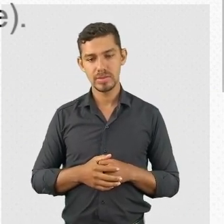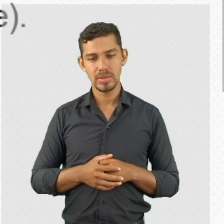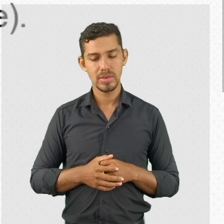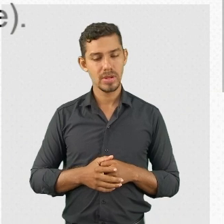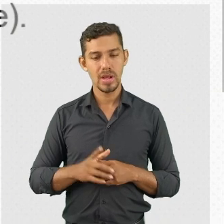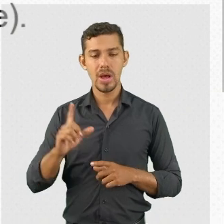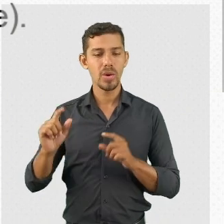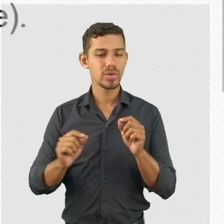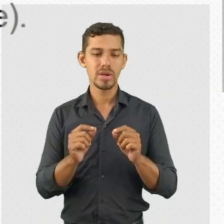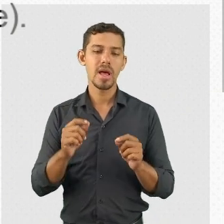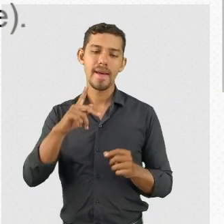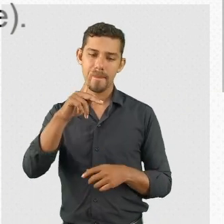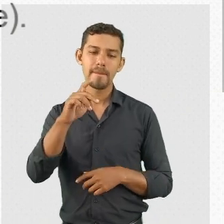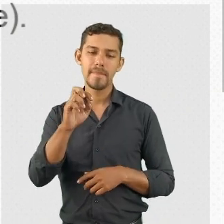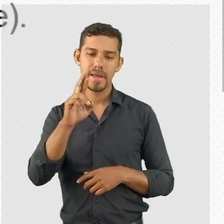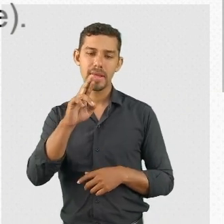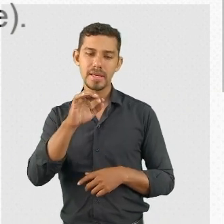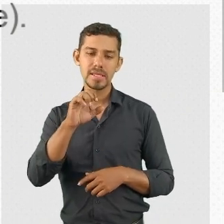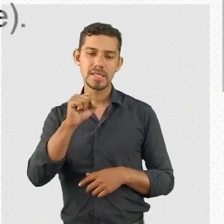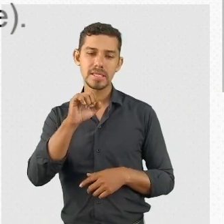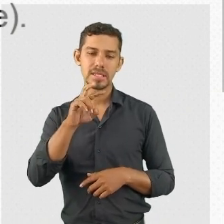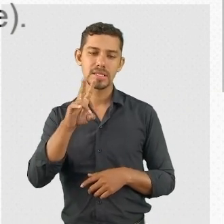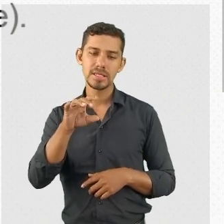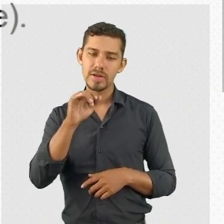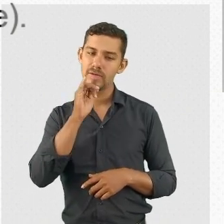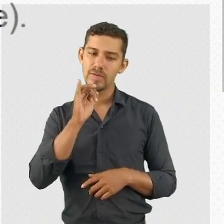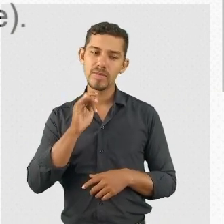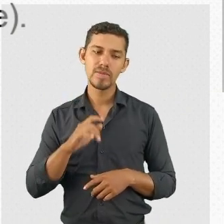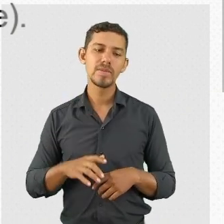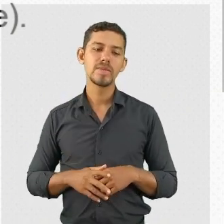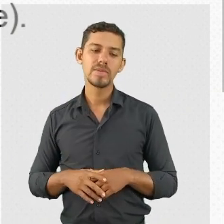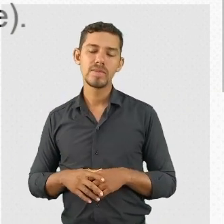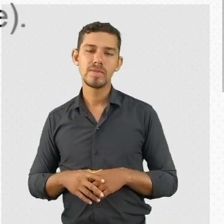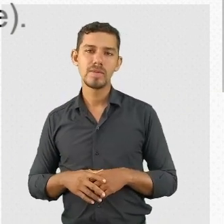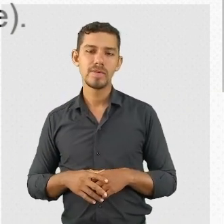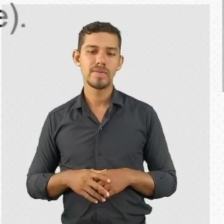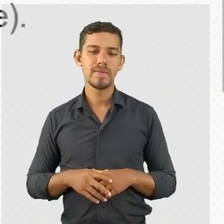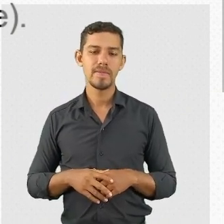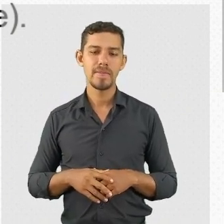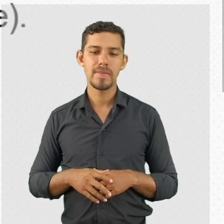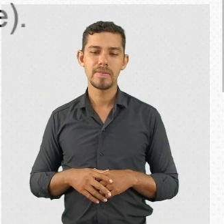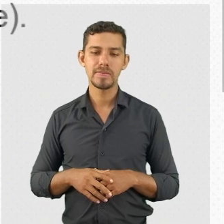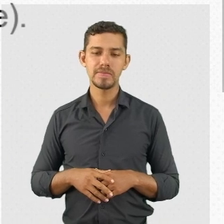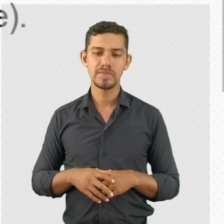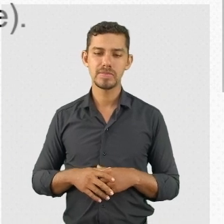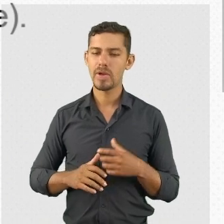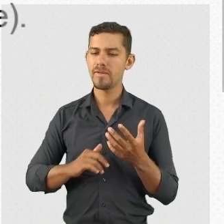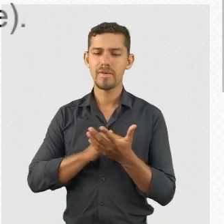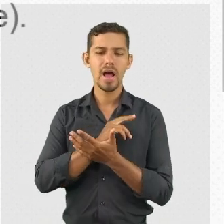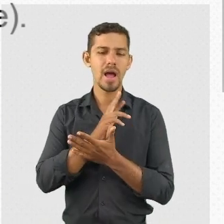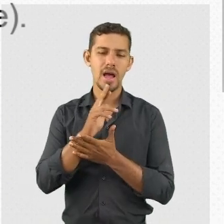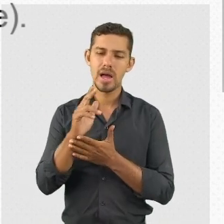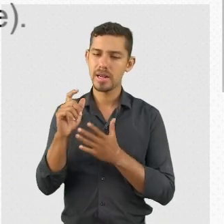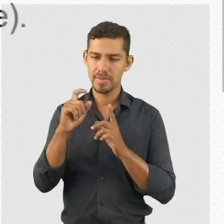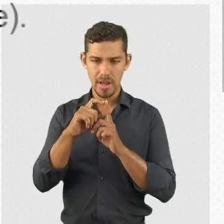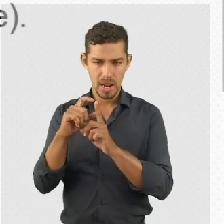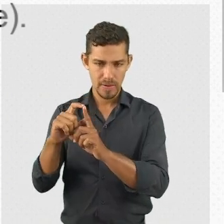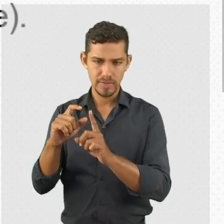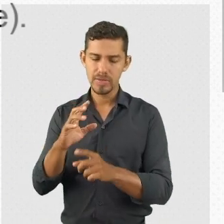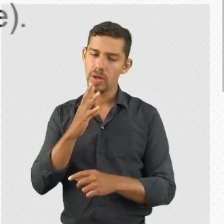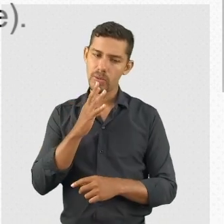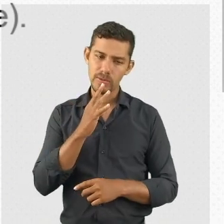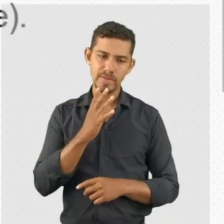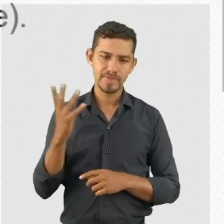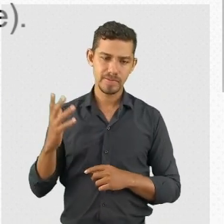é perecível, ou seja, aquilo que estraga, tá bom? Então, nós temos ali um monte de palavras que vocês